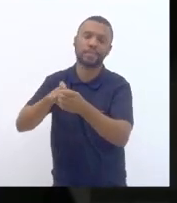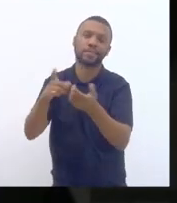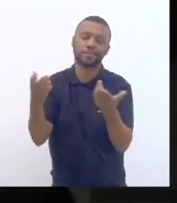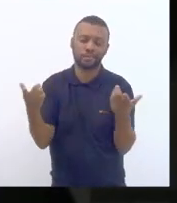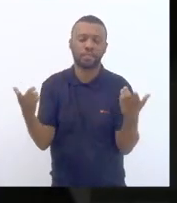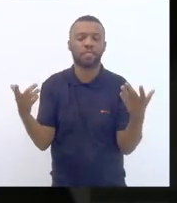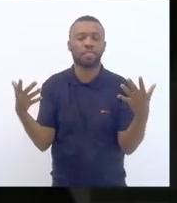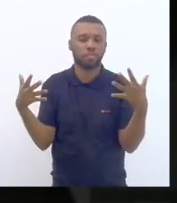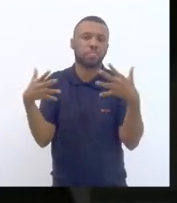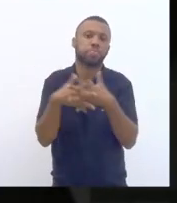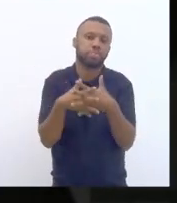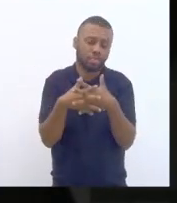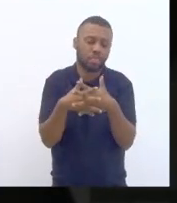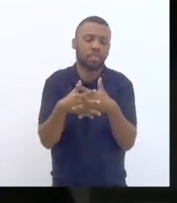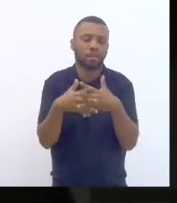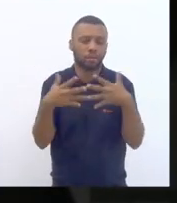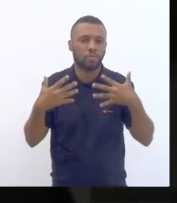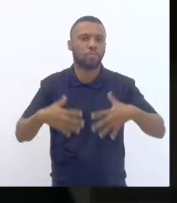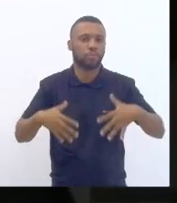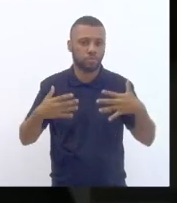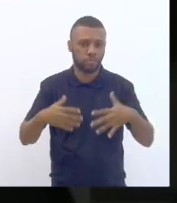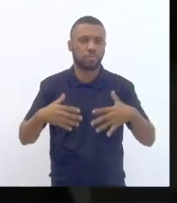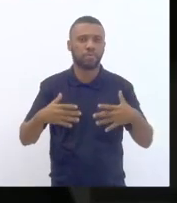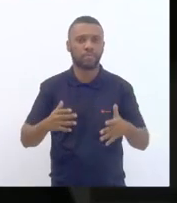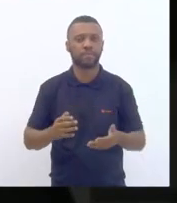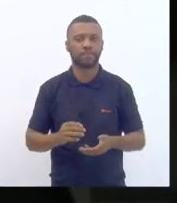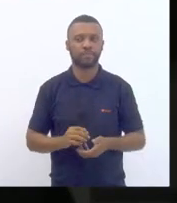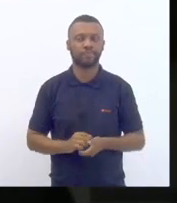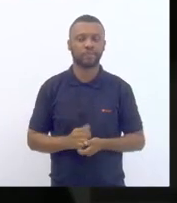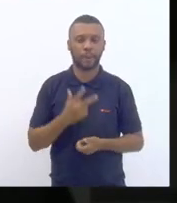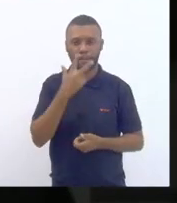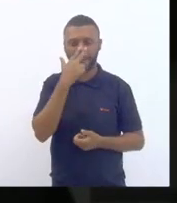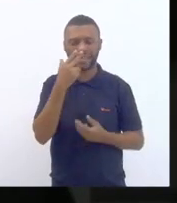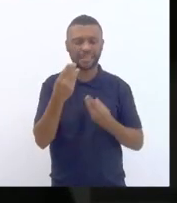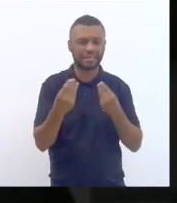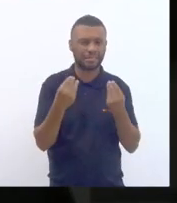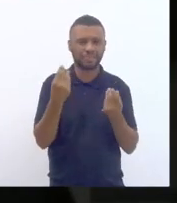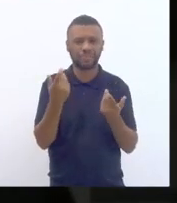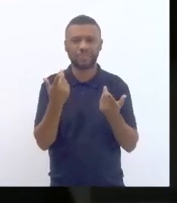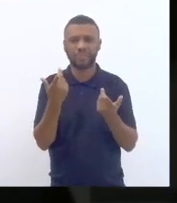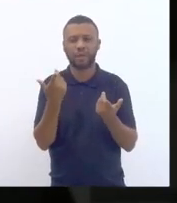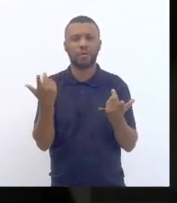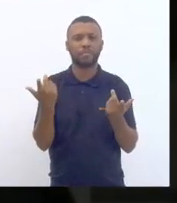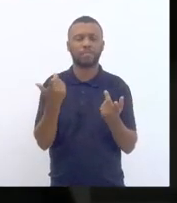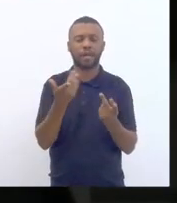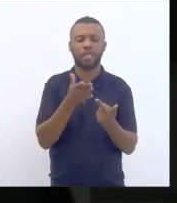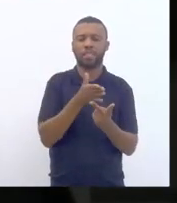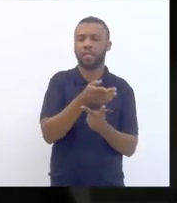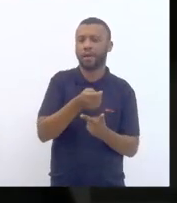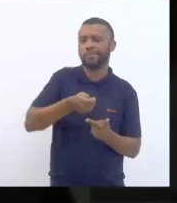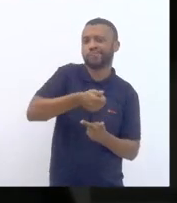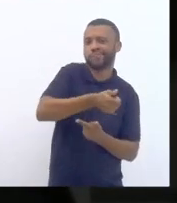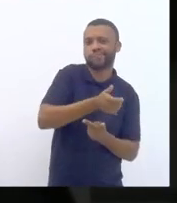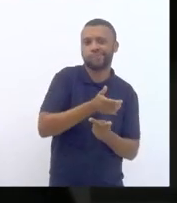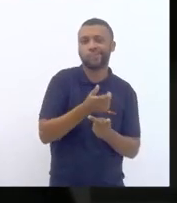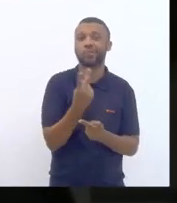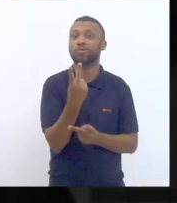ficaria um com uma dupla vantagem 1